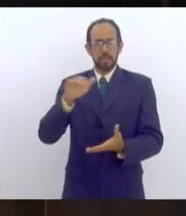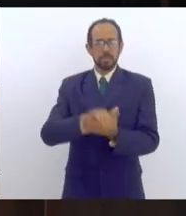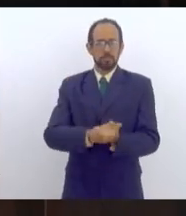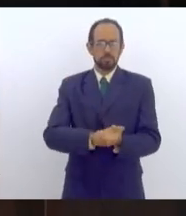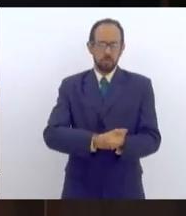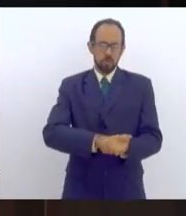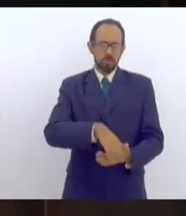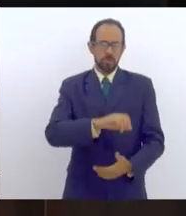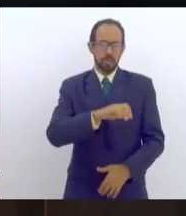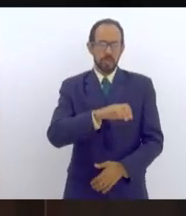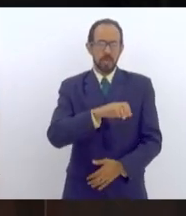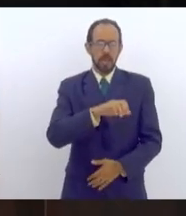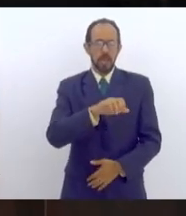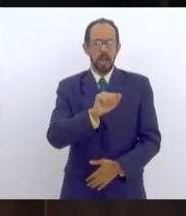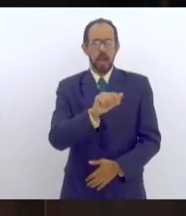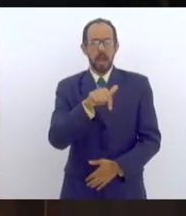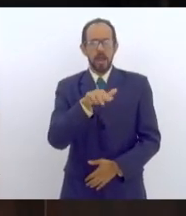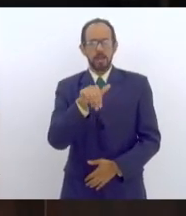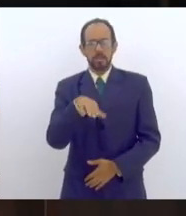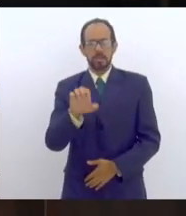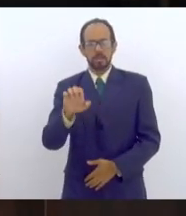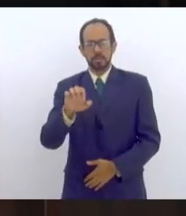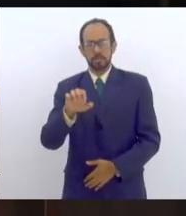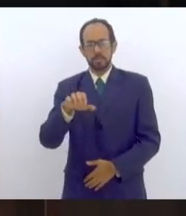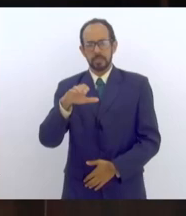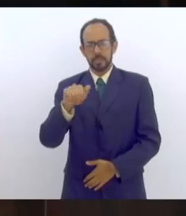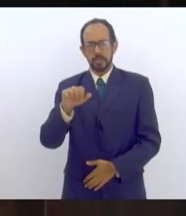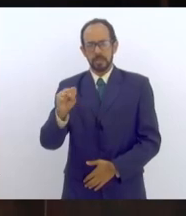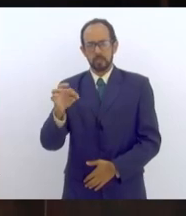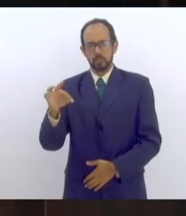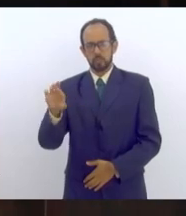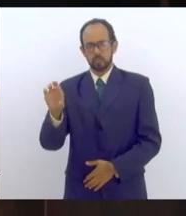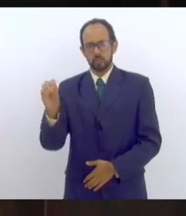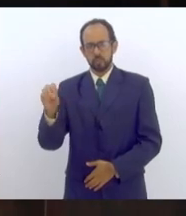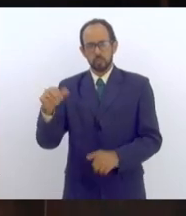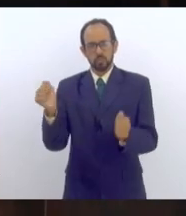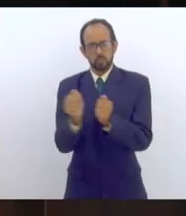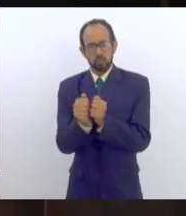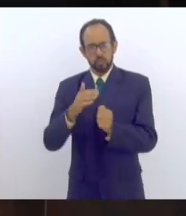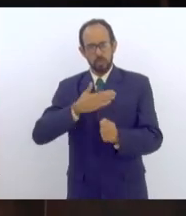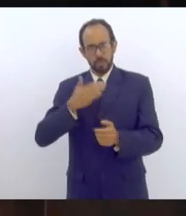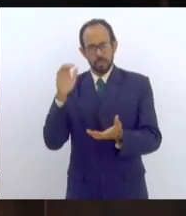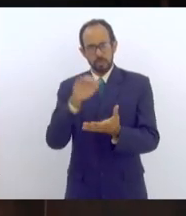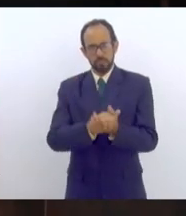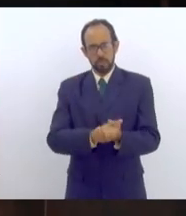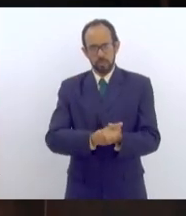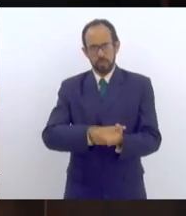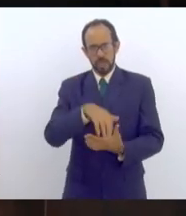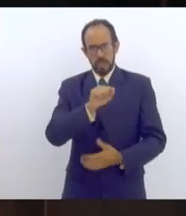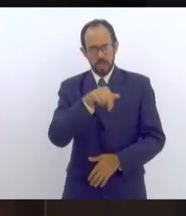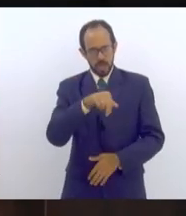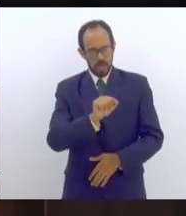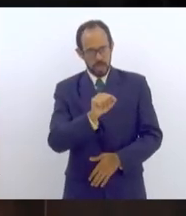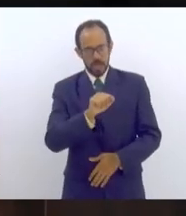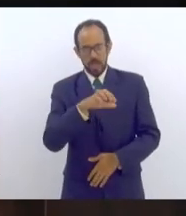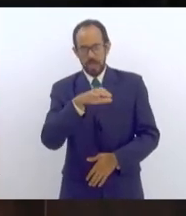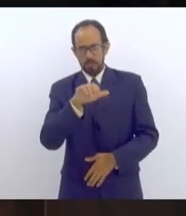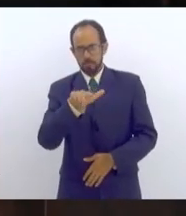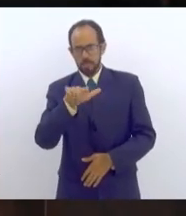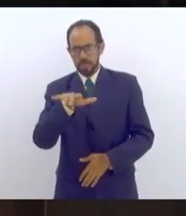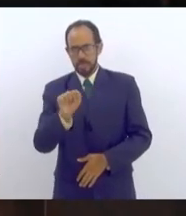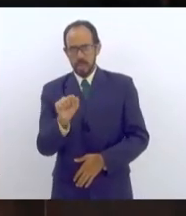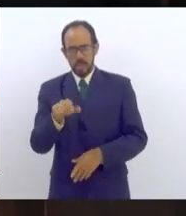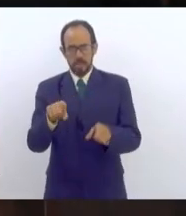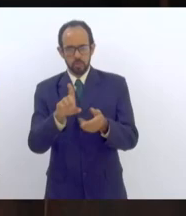Castro, está ali na plateia, junto com a minha esposa Manuela, Ana, Camila, doutora Aline.